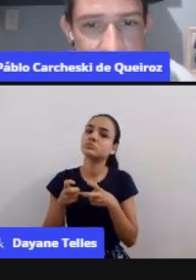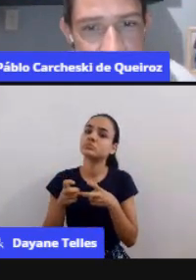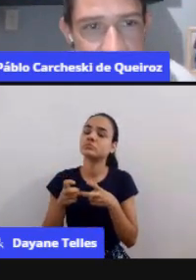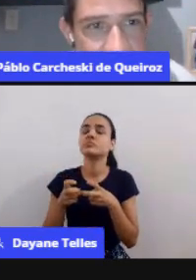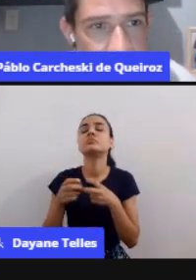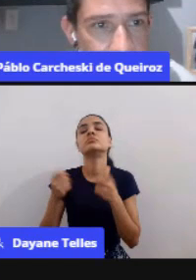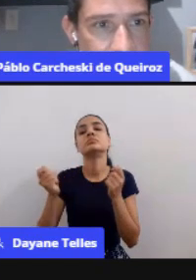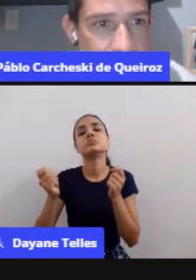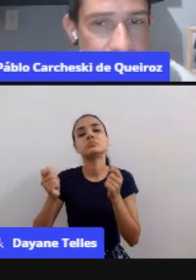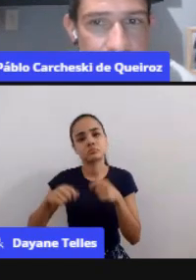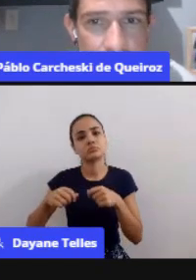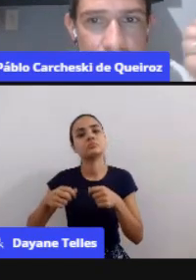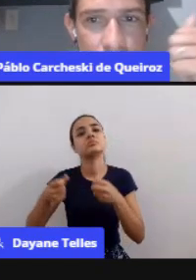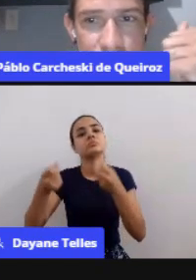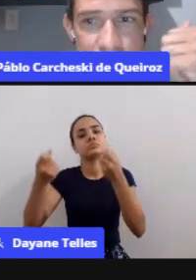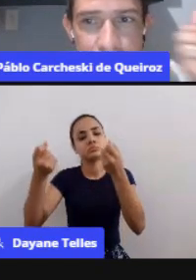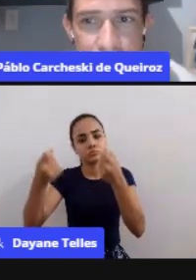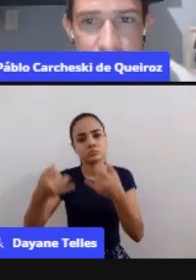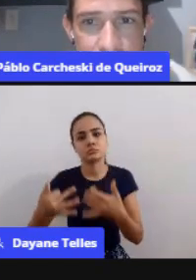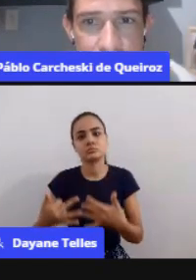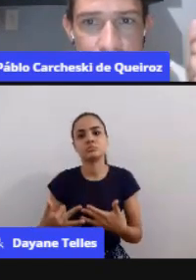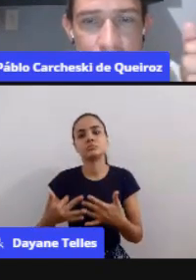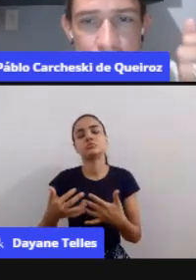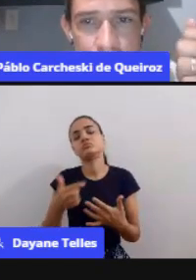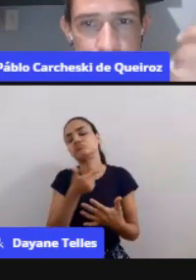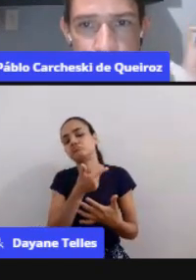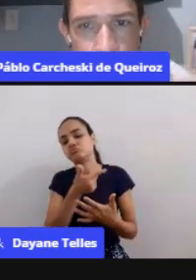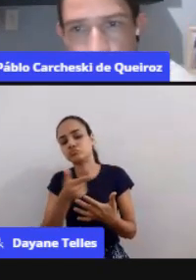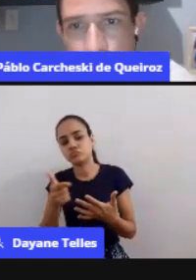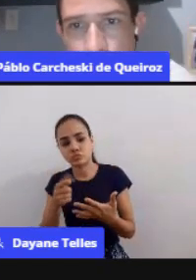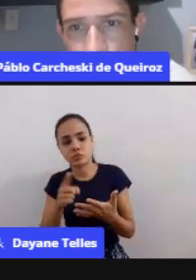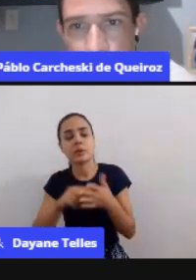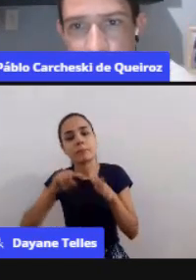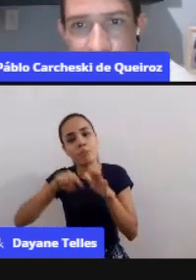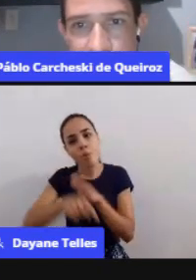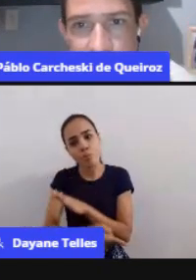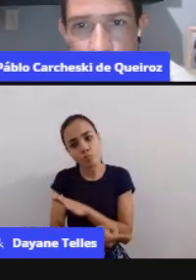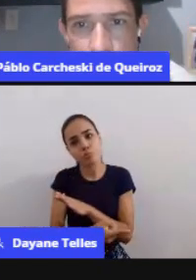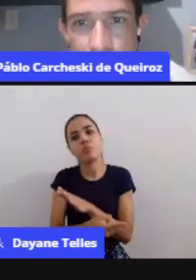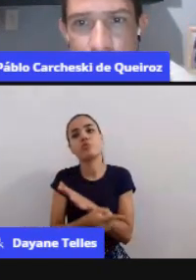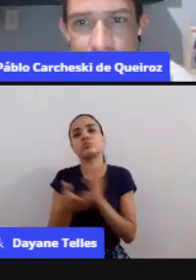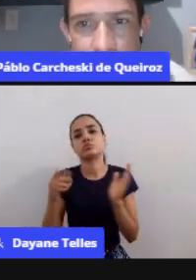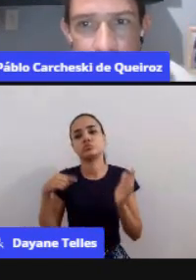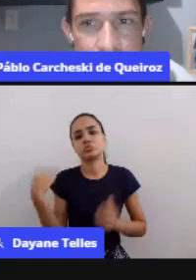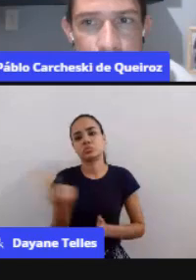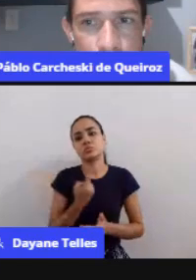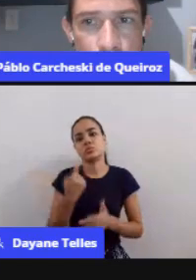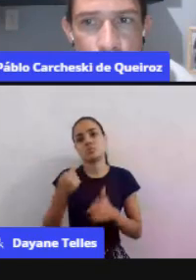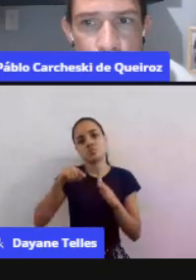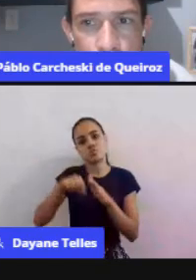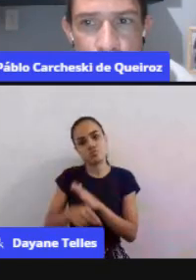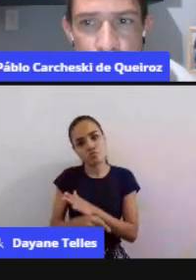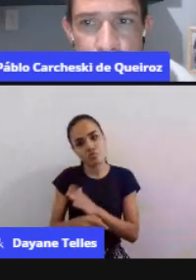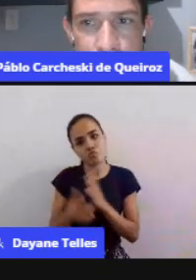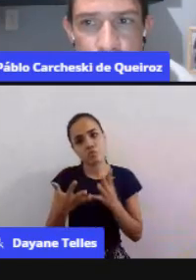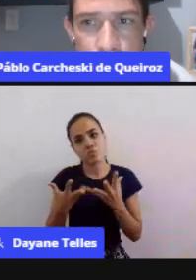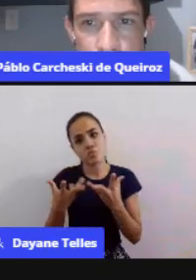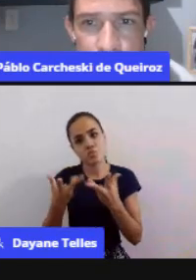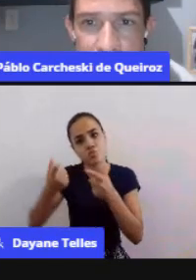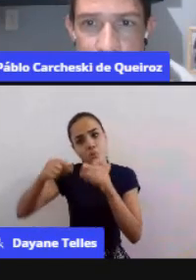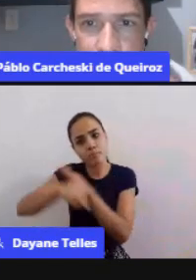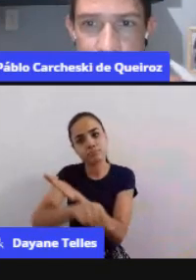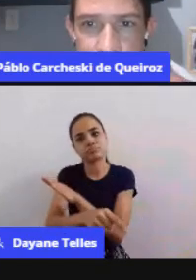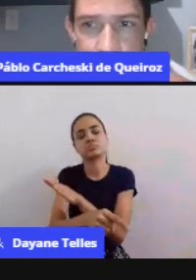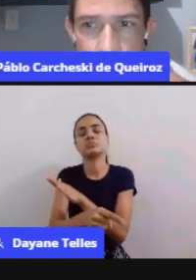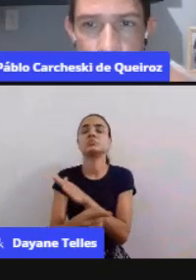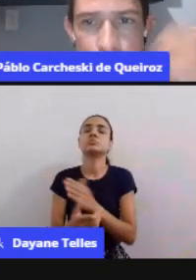para além da habilidade, tá? Então, aí o questionamento, né? Para o aluno que eu poderia fazer, né? Qual que é o valor a ser pago pelo consumo de 12 metros